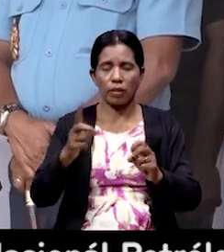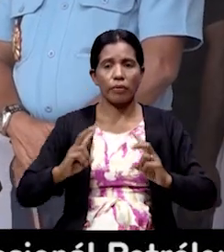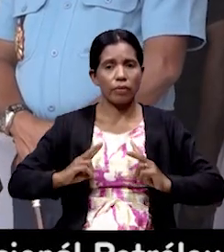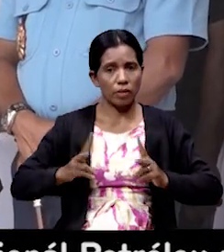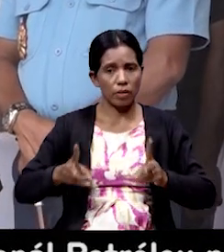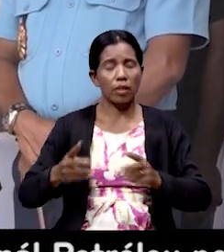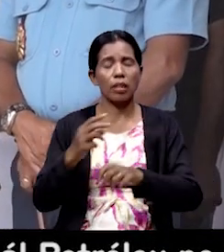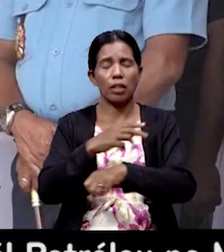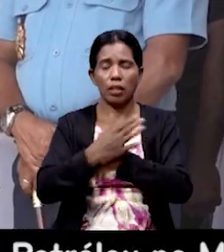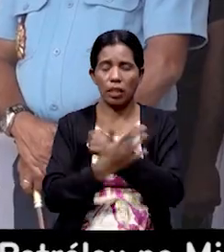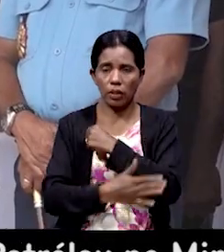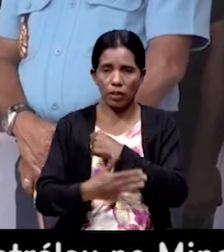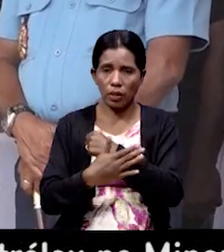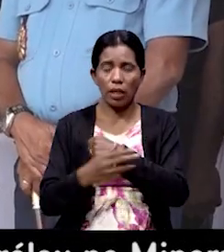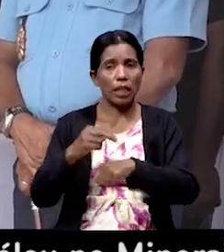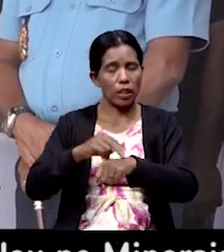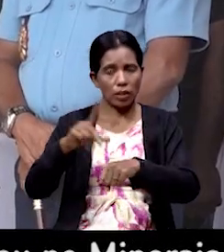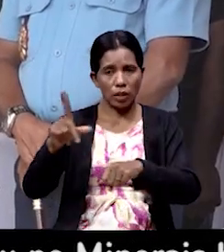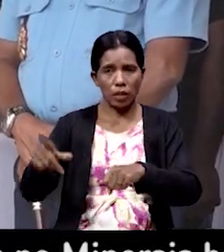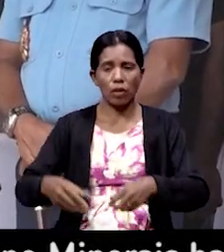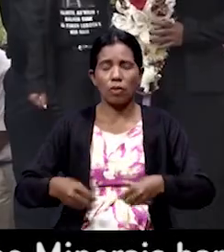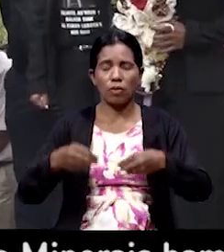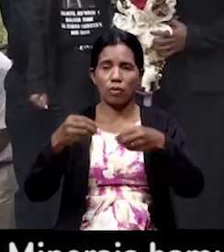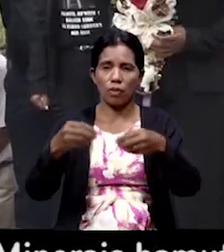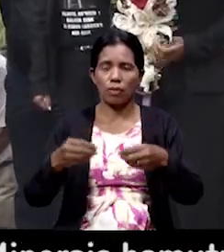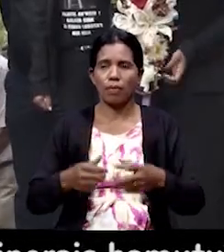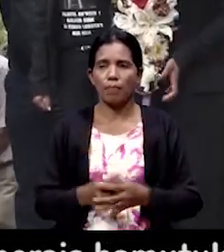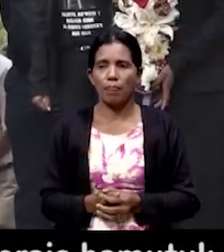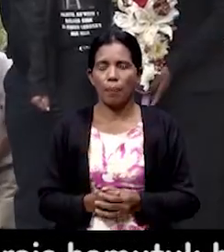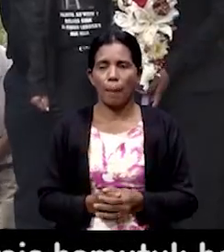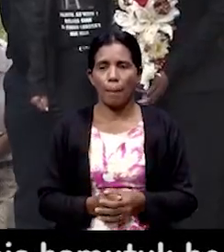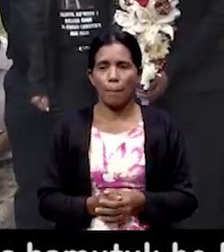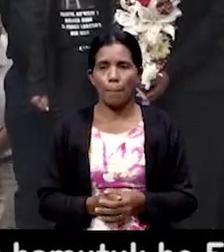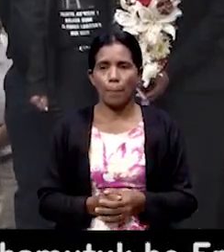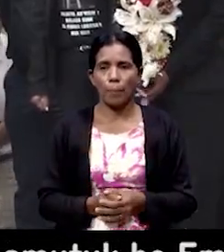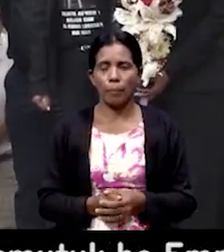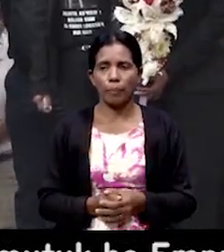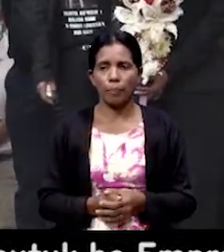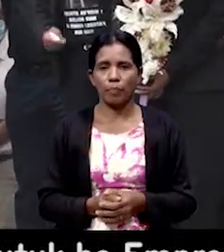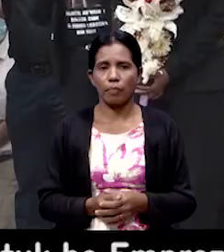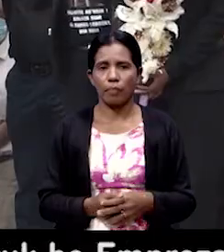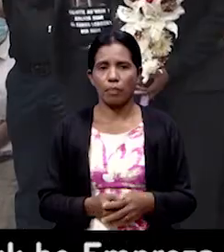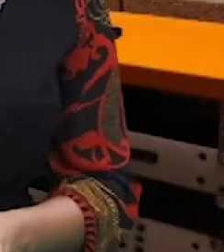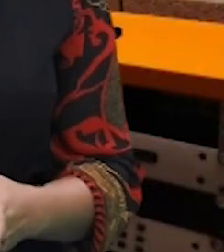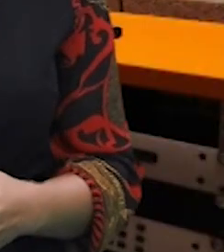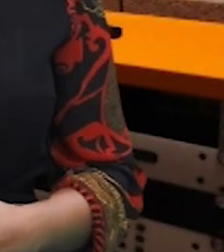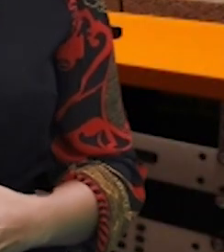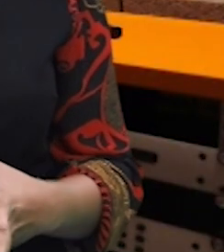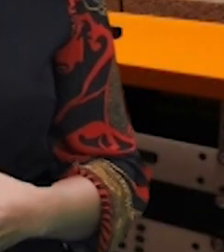Ne, Ho Orden Timor Leste Grau Kolar. Almeida dos Santos, Ferdi Suarez, ZMN.